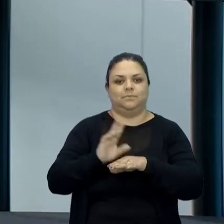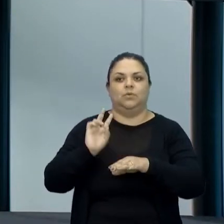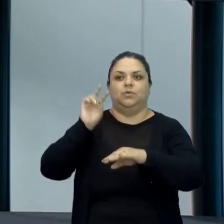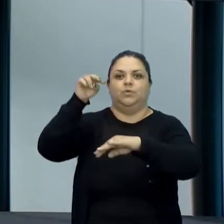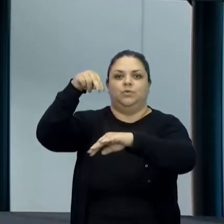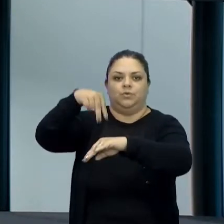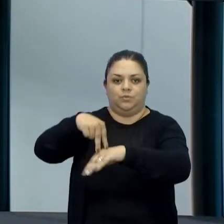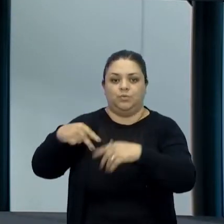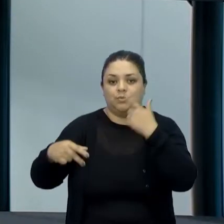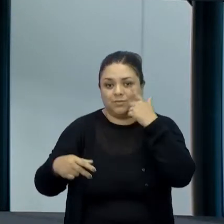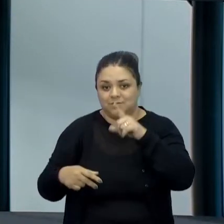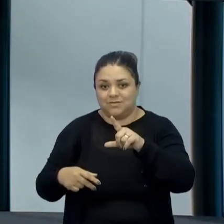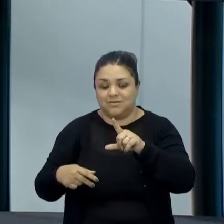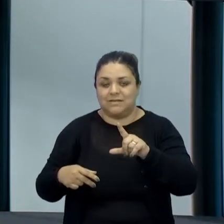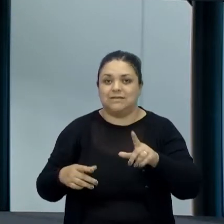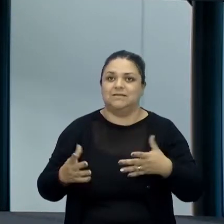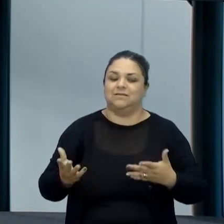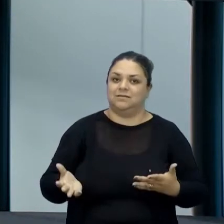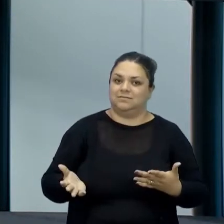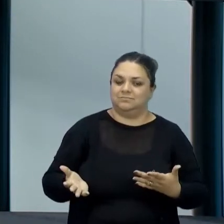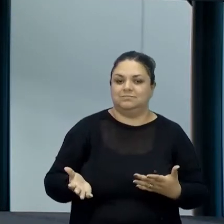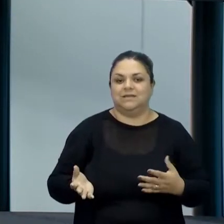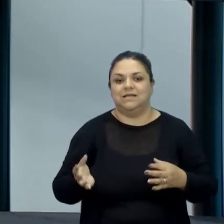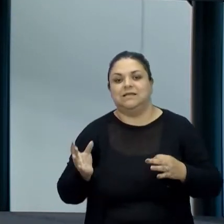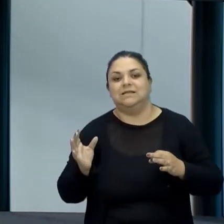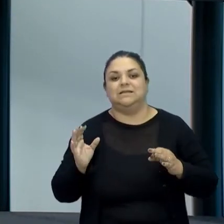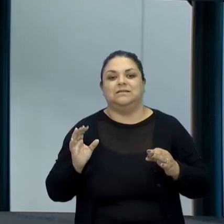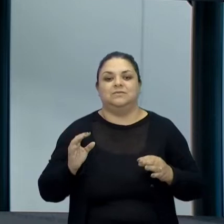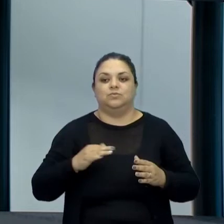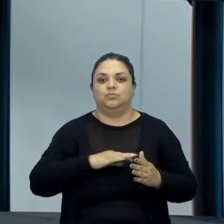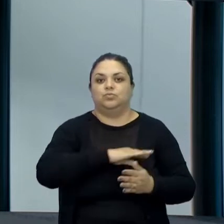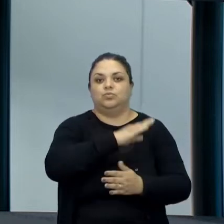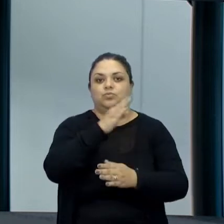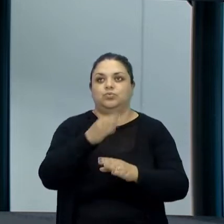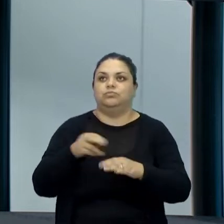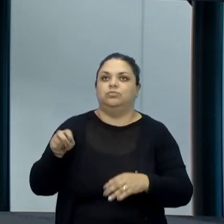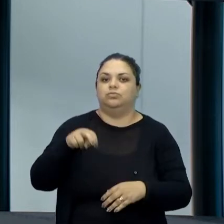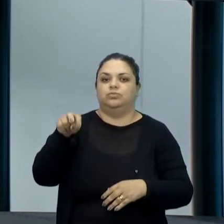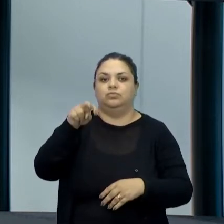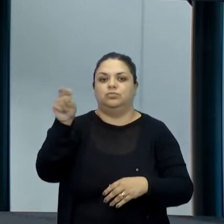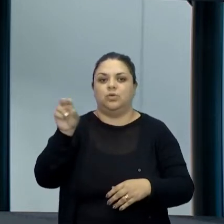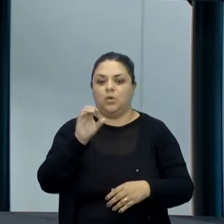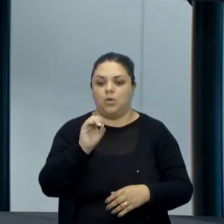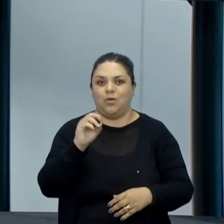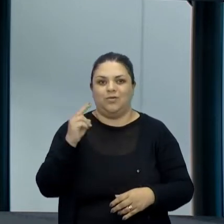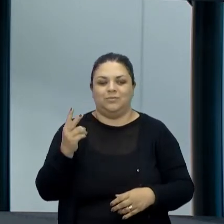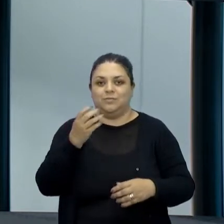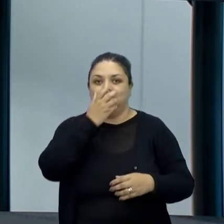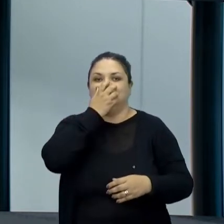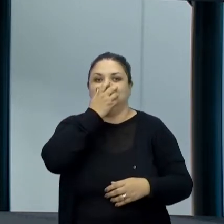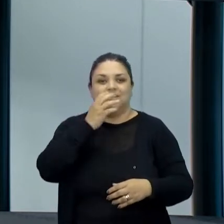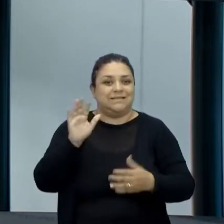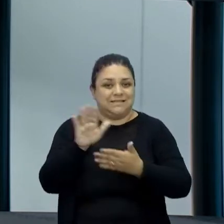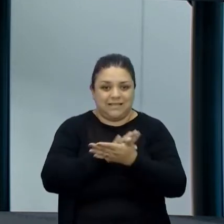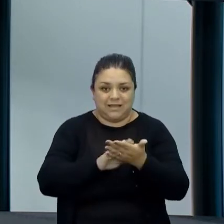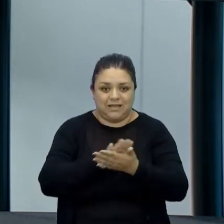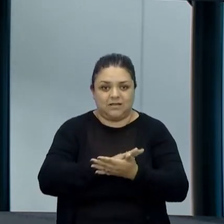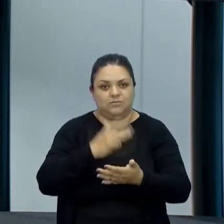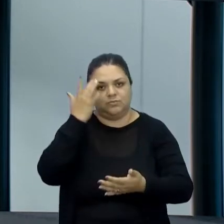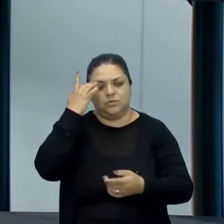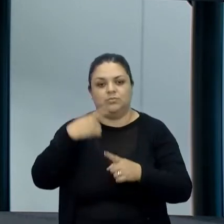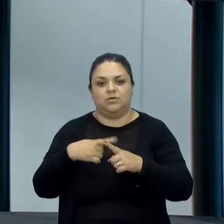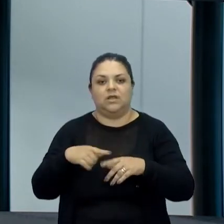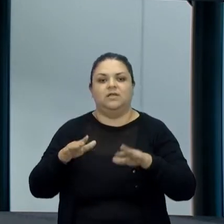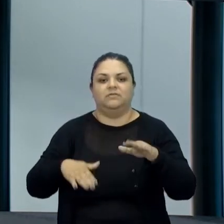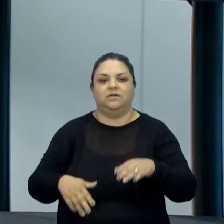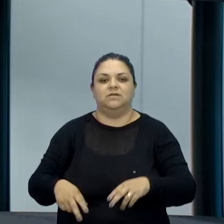Sumaia? Bom, eu não posso afirmar se durante todo o período ficou sem oxigênio, porque nas pausas eles precisam